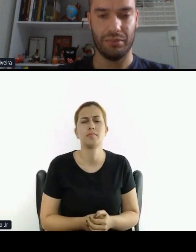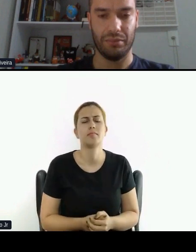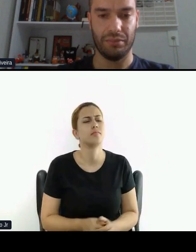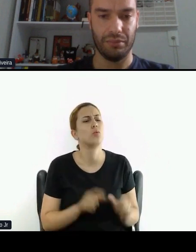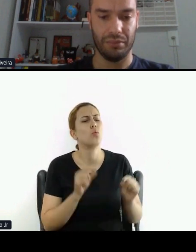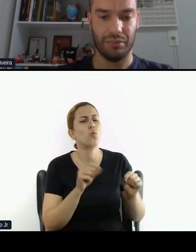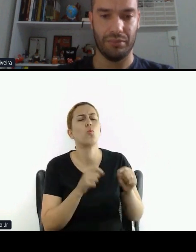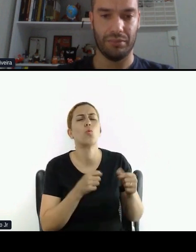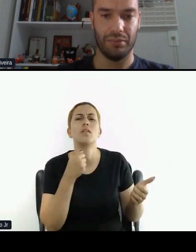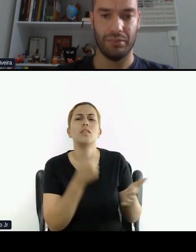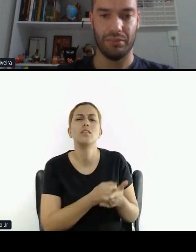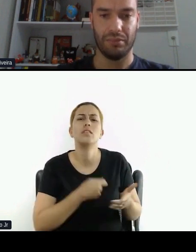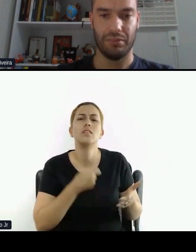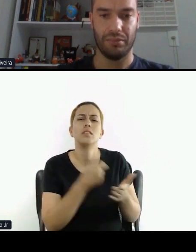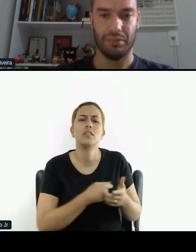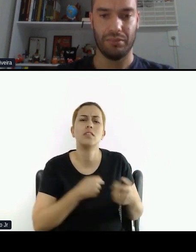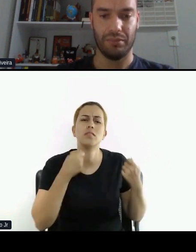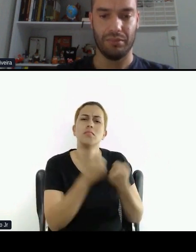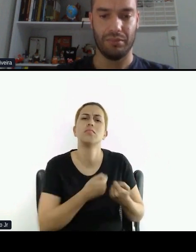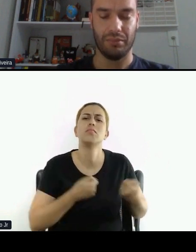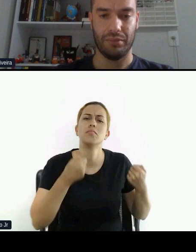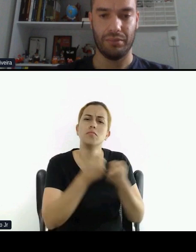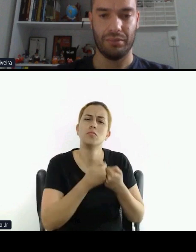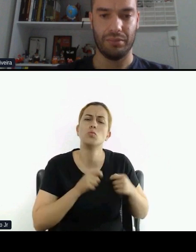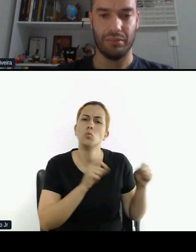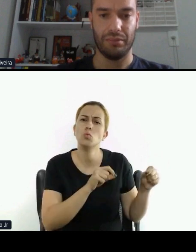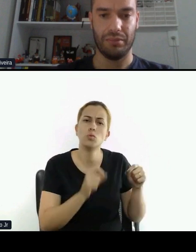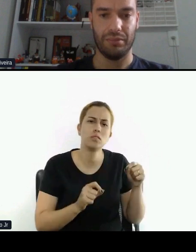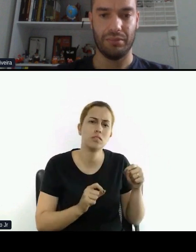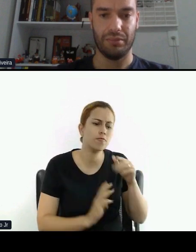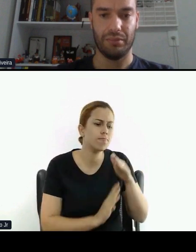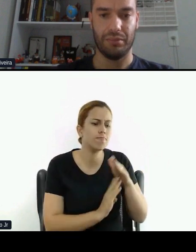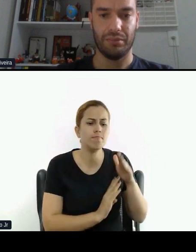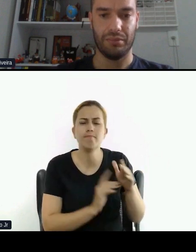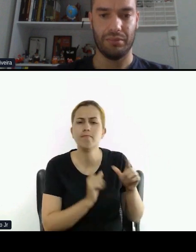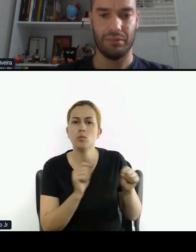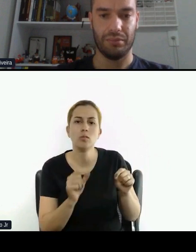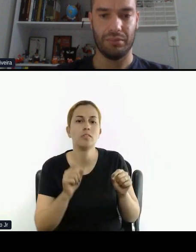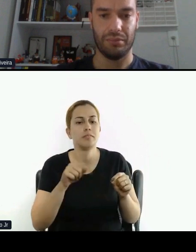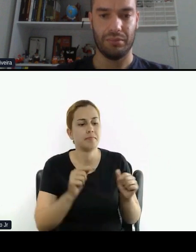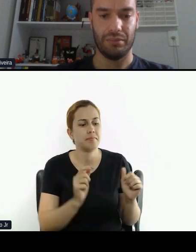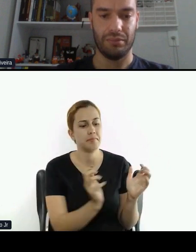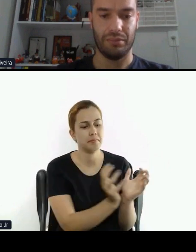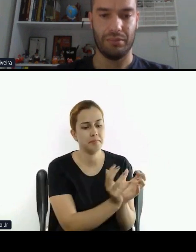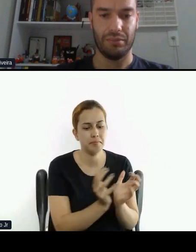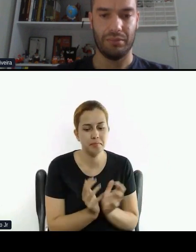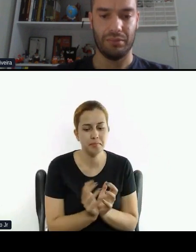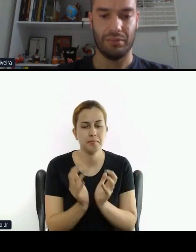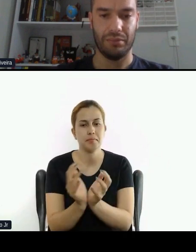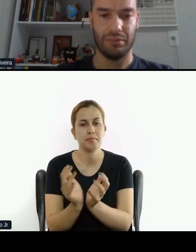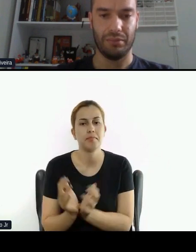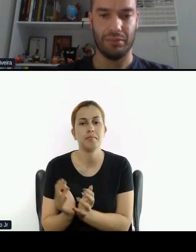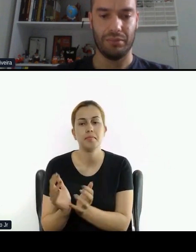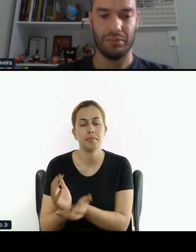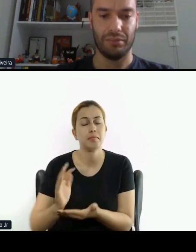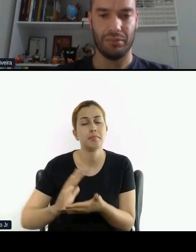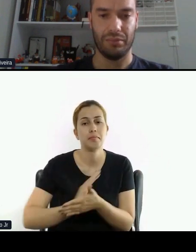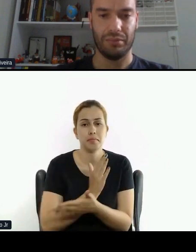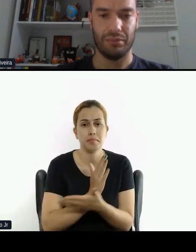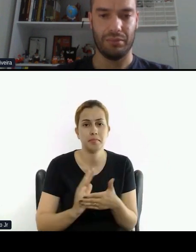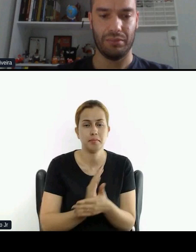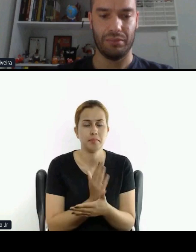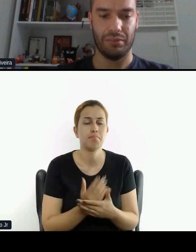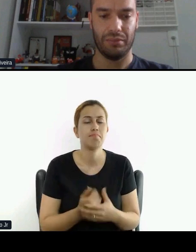barreiras que ela enfrenta, né? E a gente pode didaticamente agrupar elas em alguns grupos,